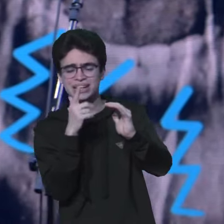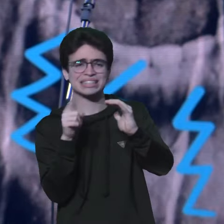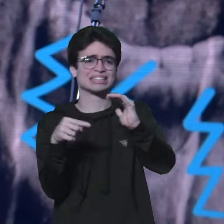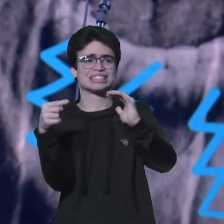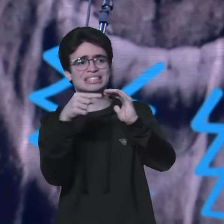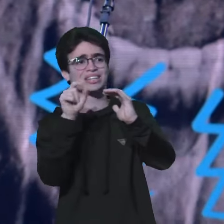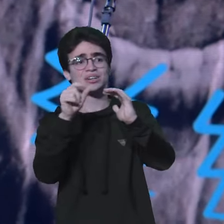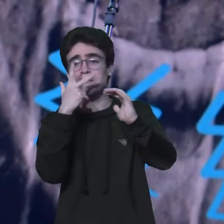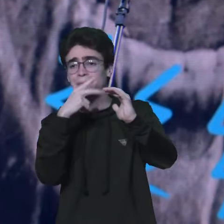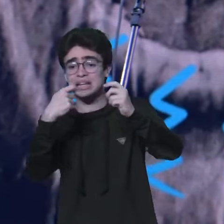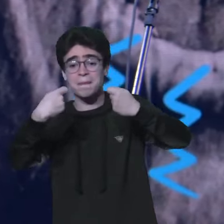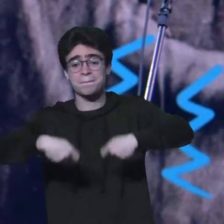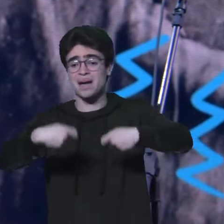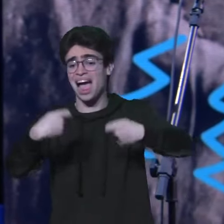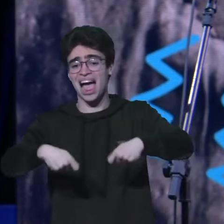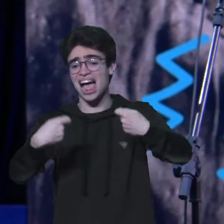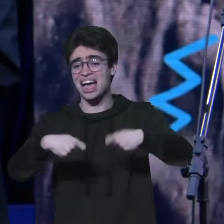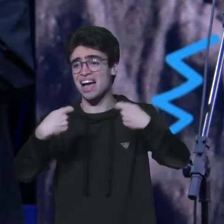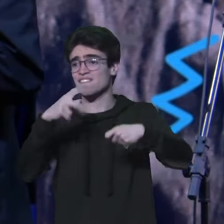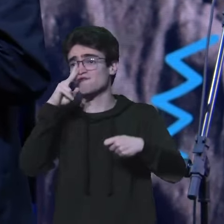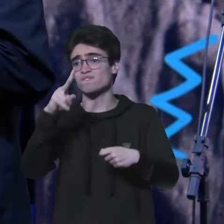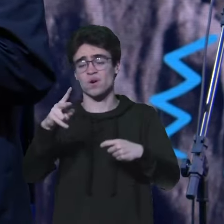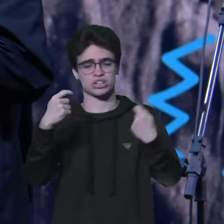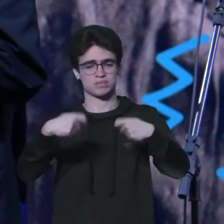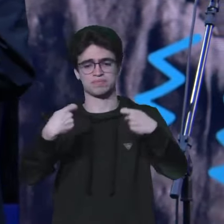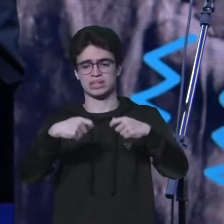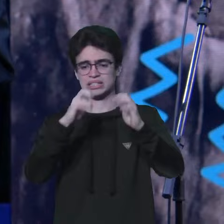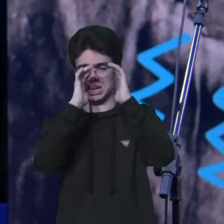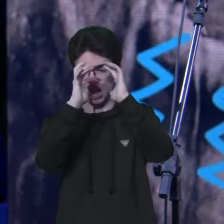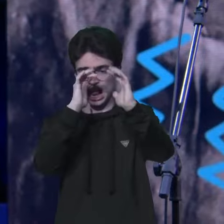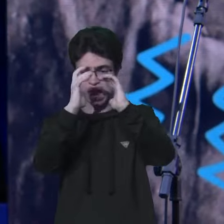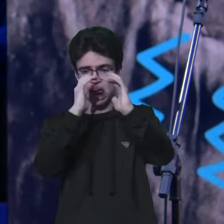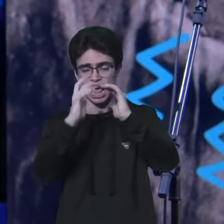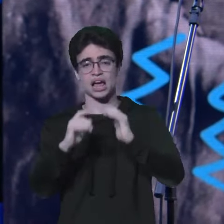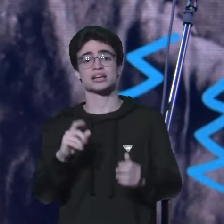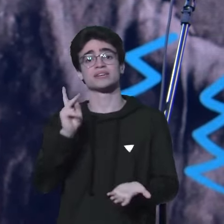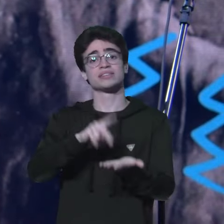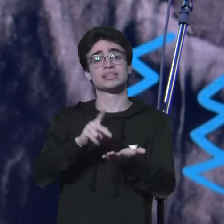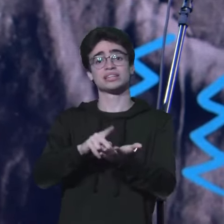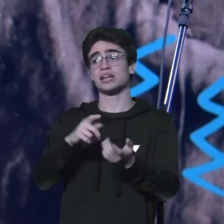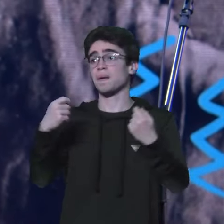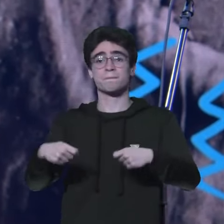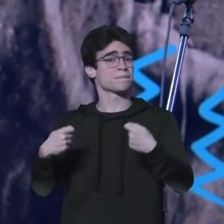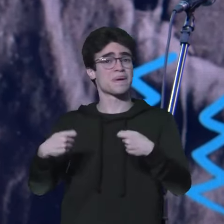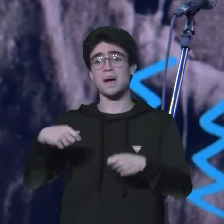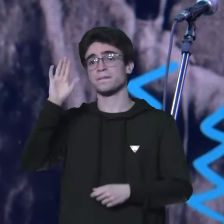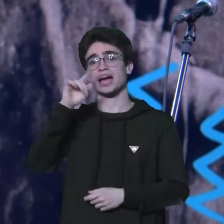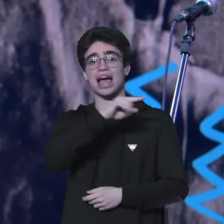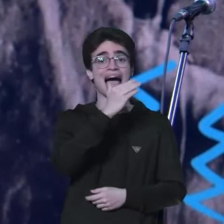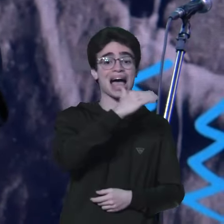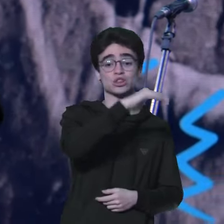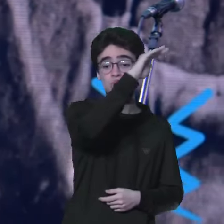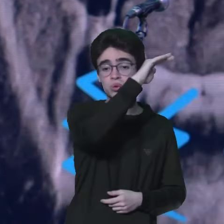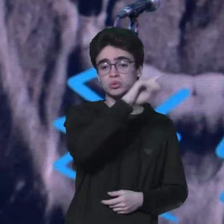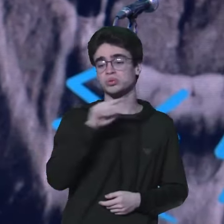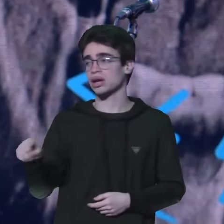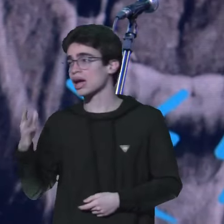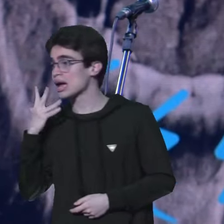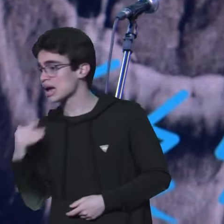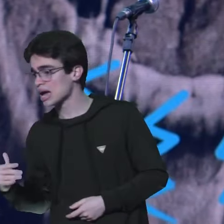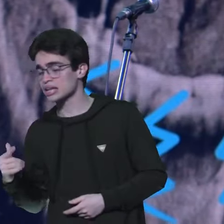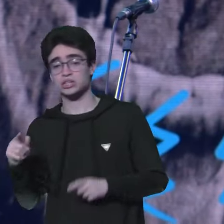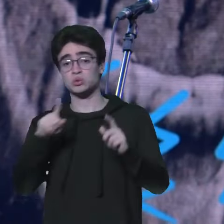na verdade é uma necessidade muito grande sua. Você tem muito mais necessidade do que um adulto e do que uma criança